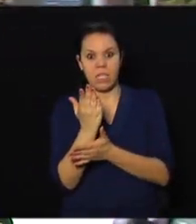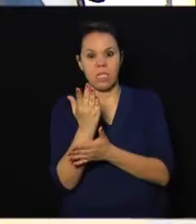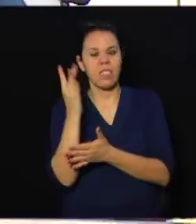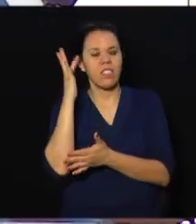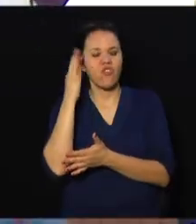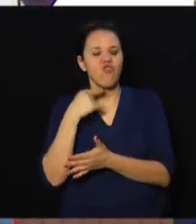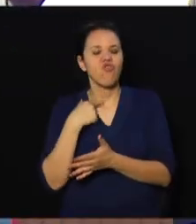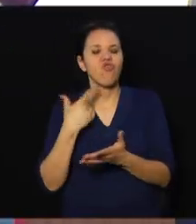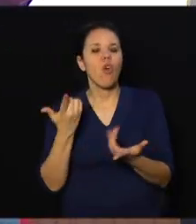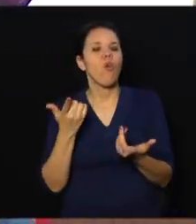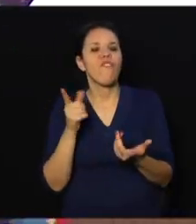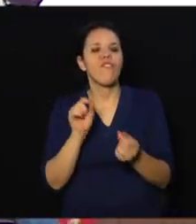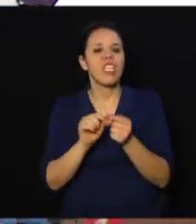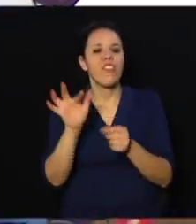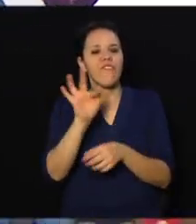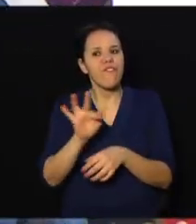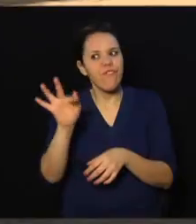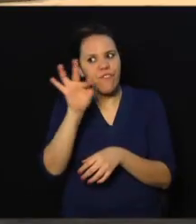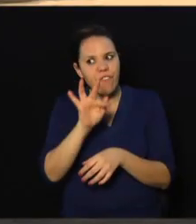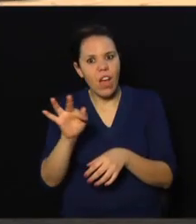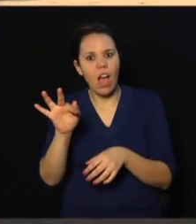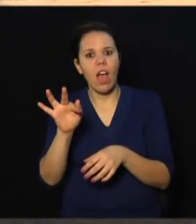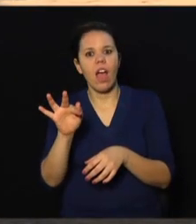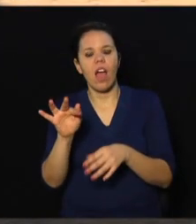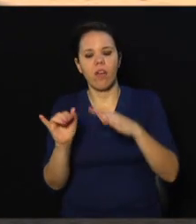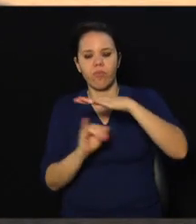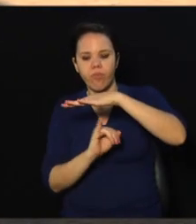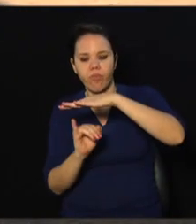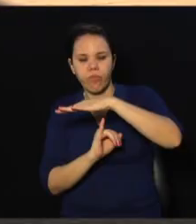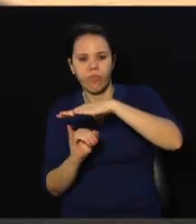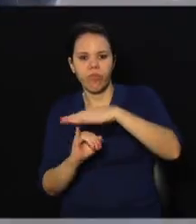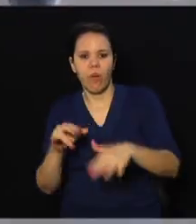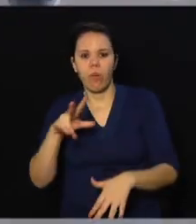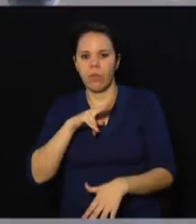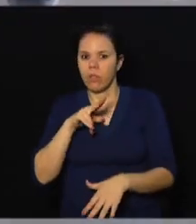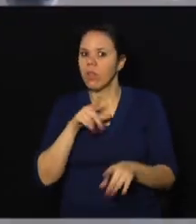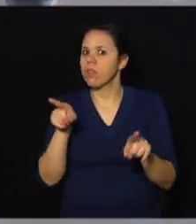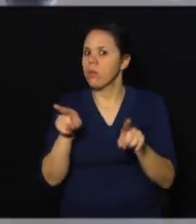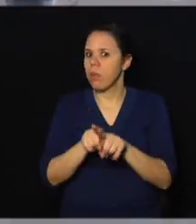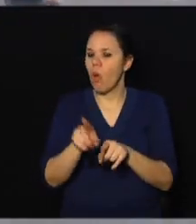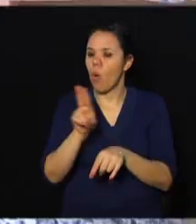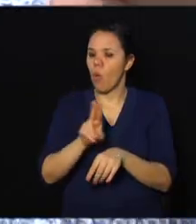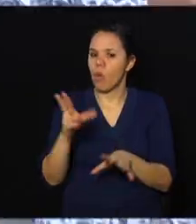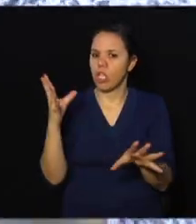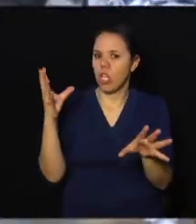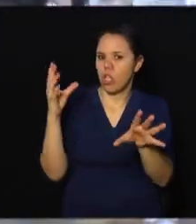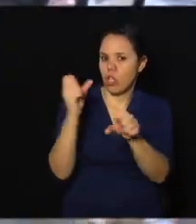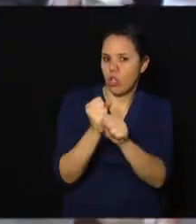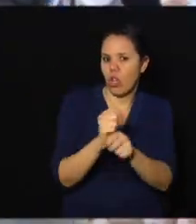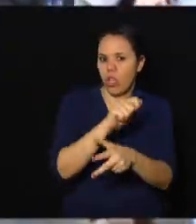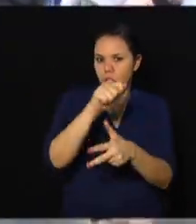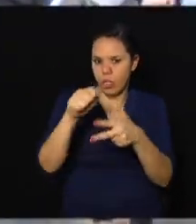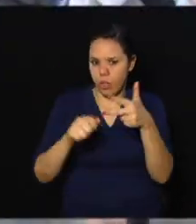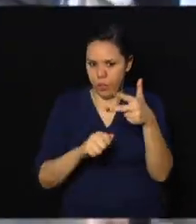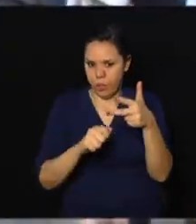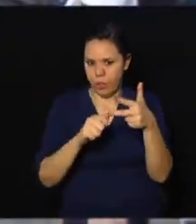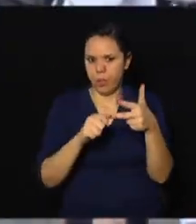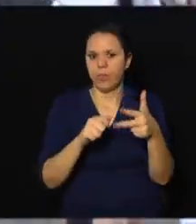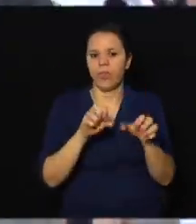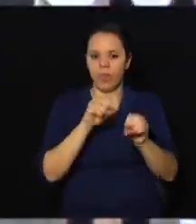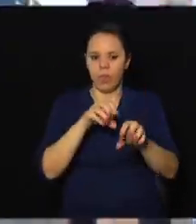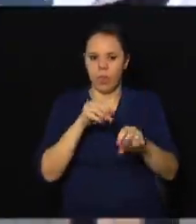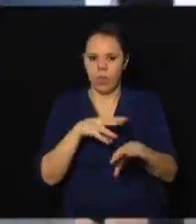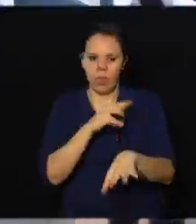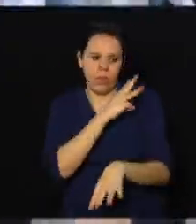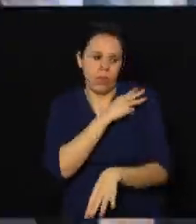sonho. É que muitas universidades e instituições particulares usam a nota do Exame Nacional do Ensino